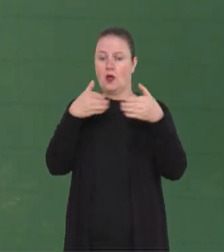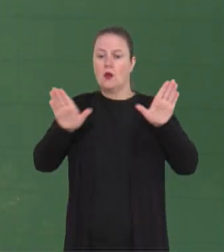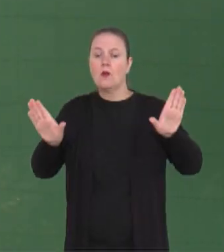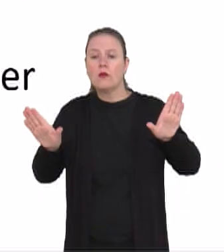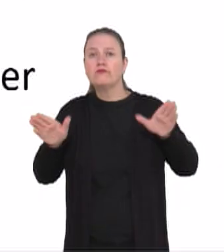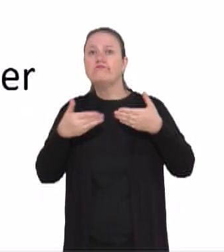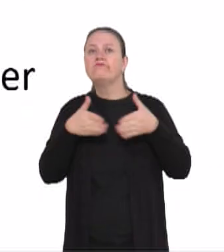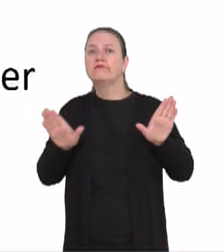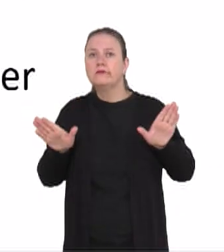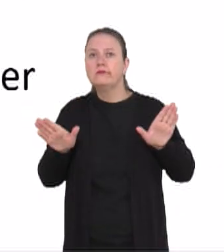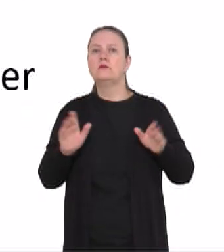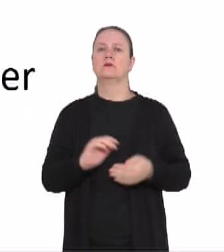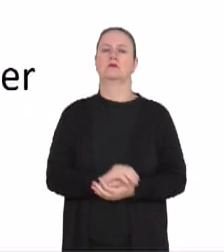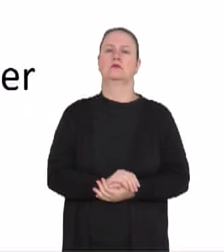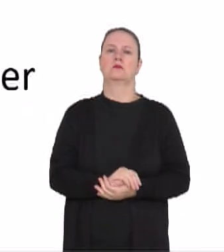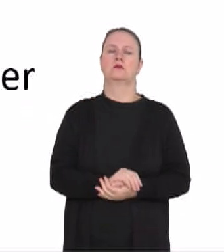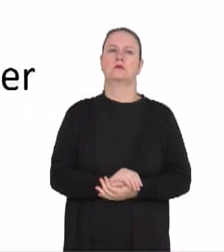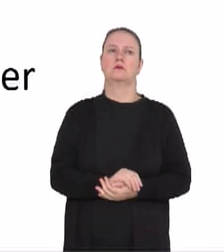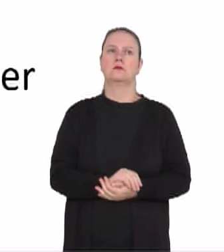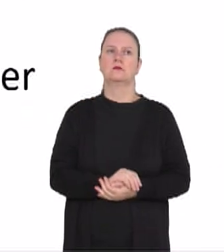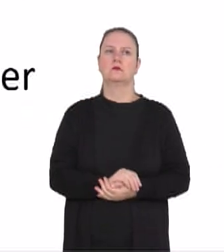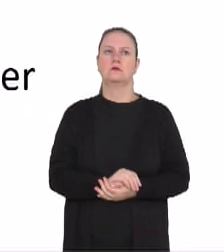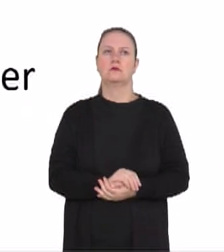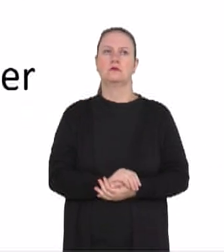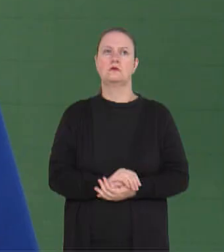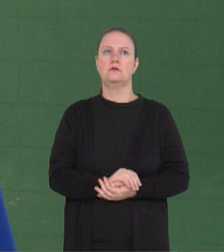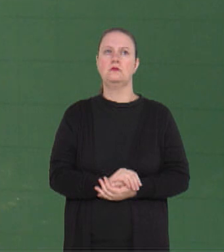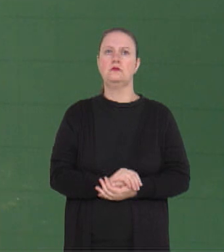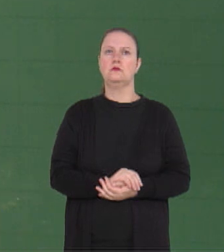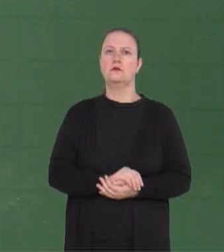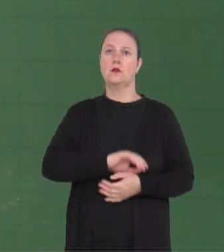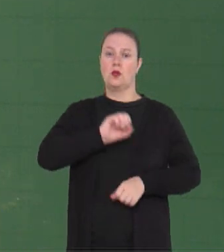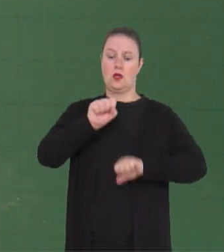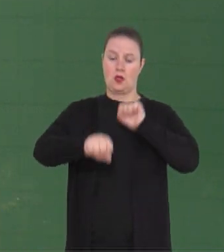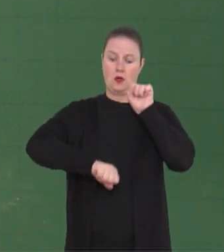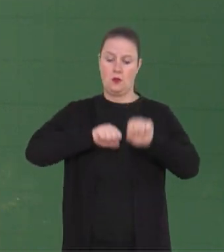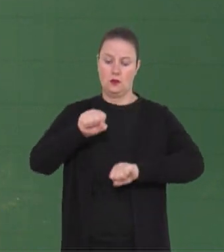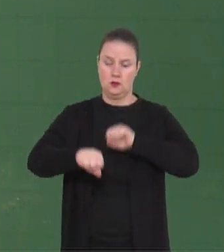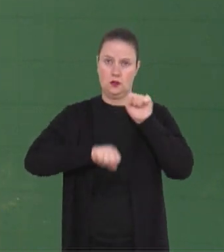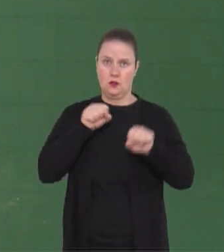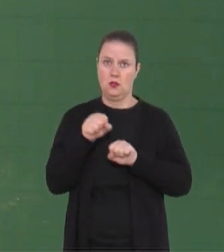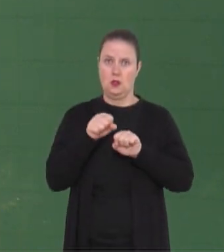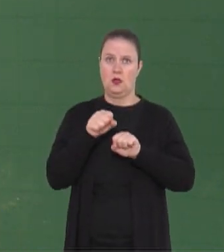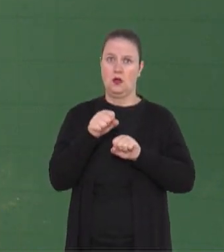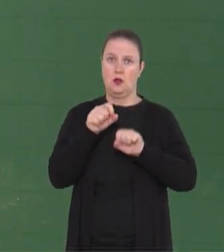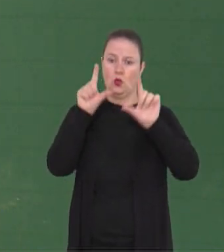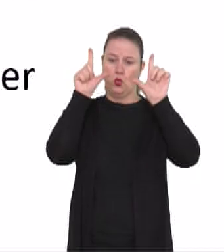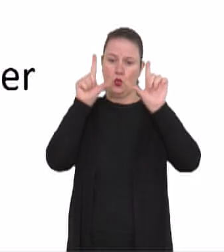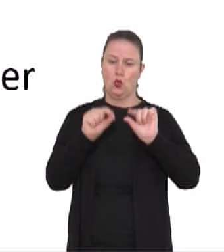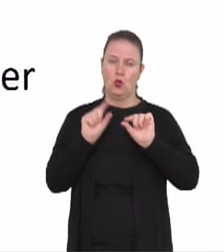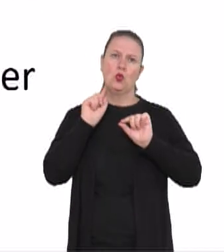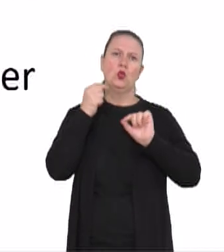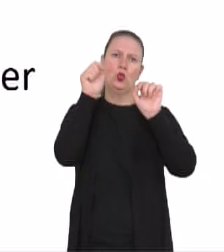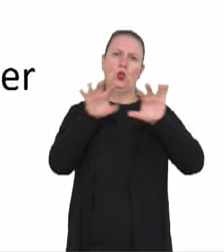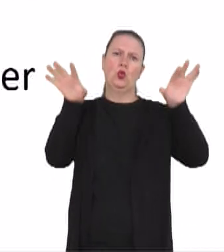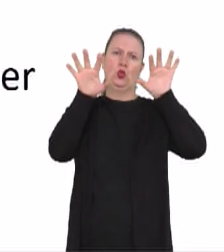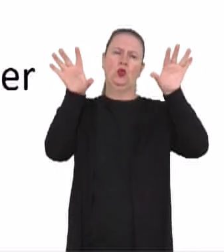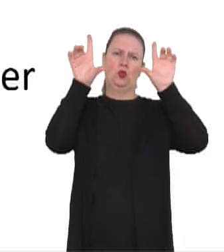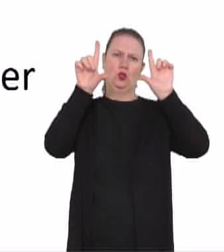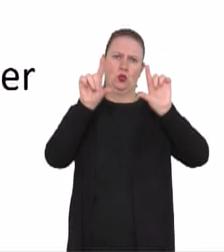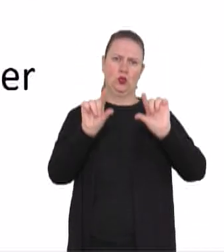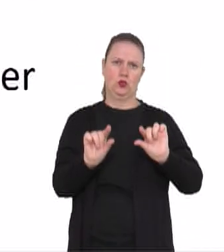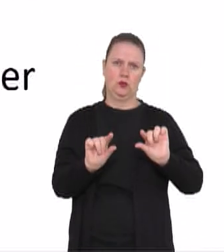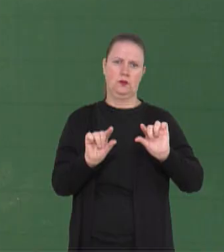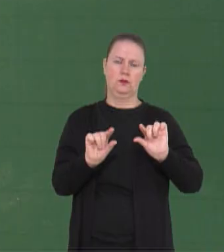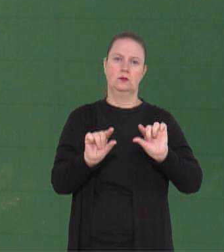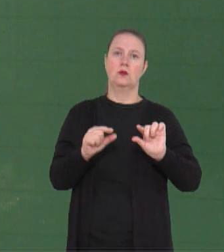aberta. By bike to decrease the pollution, de bicicleta para diminuir a poluição. I'm trying to listen to